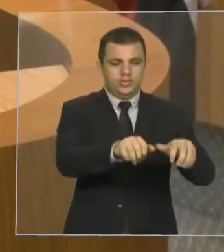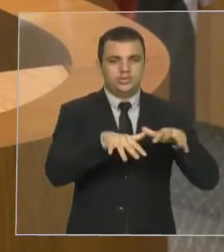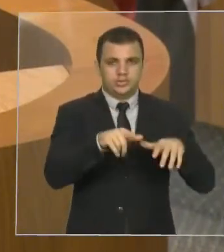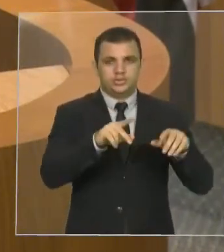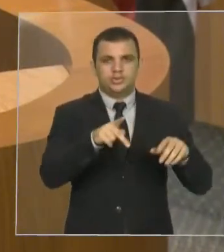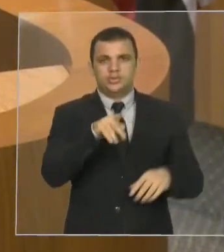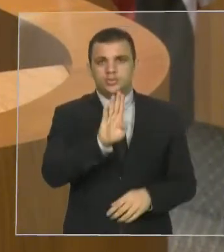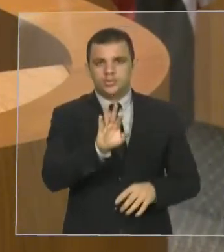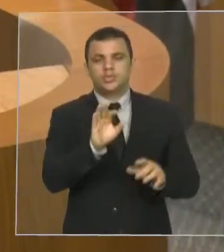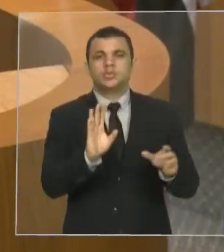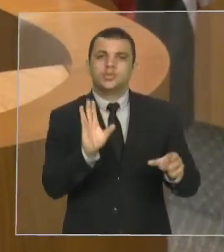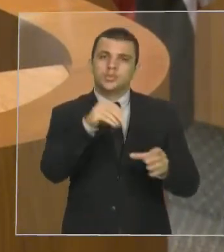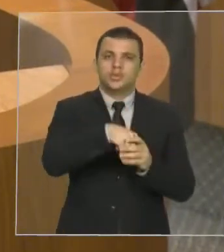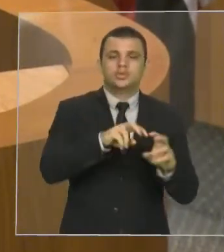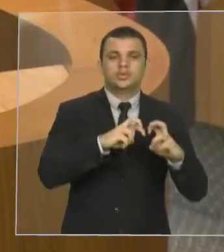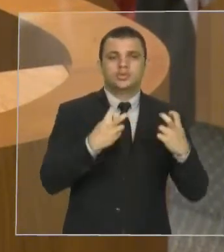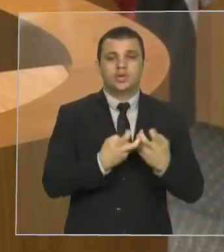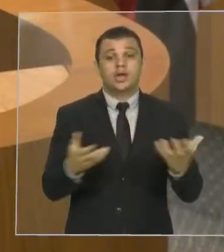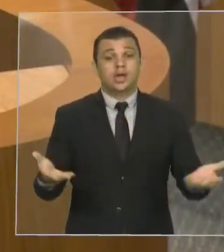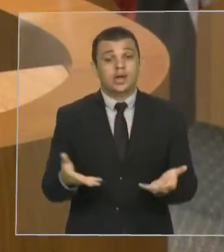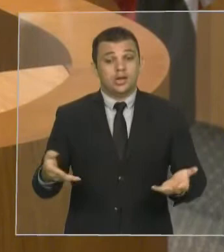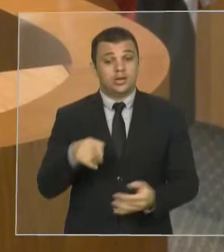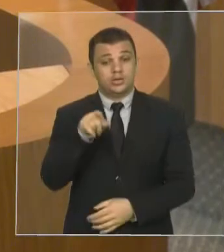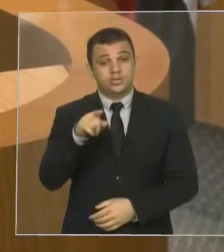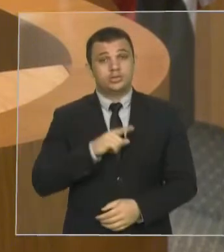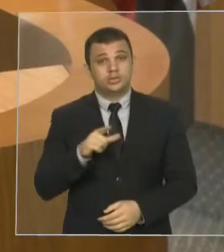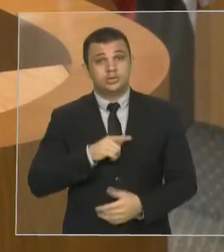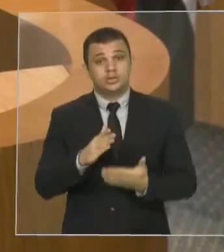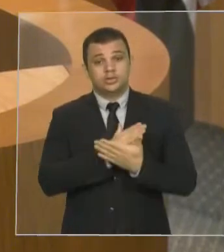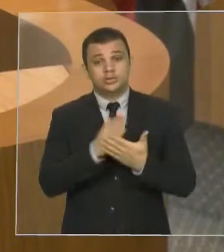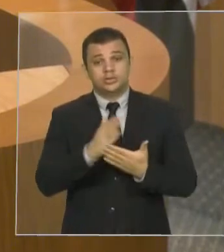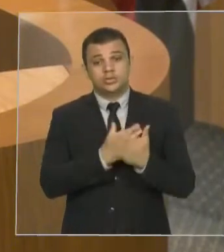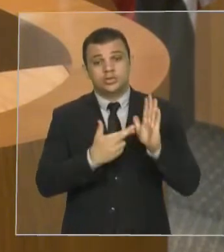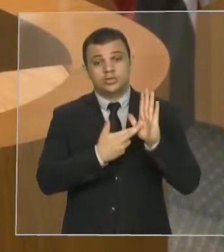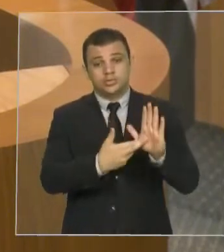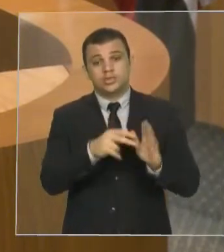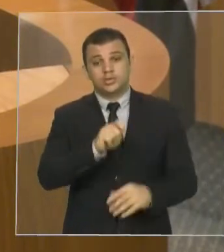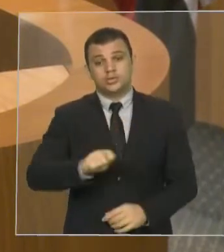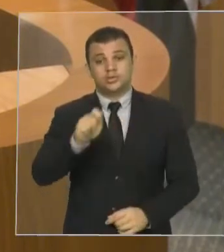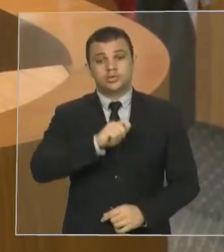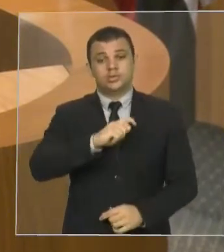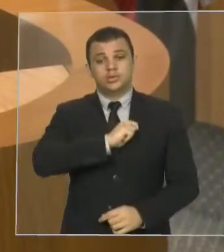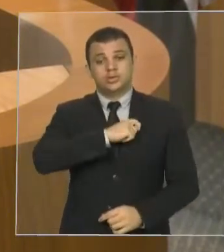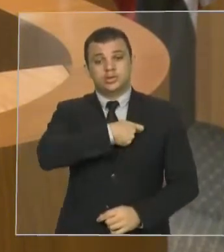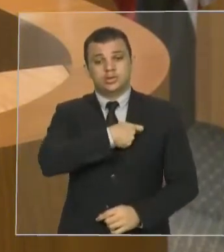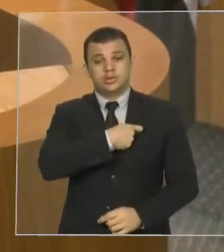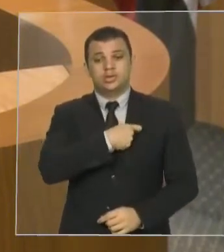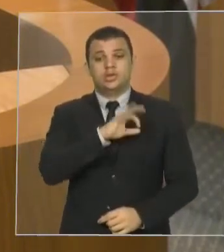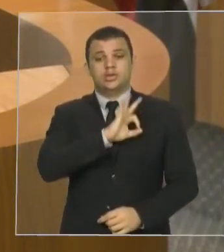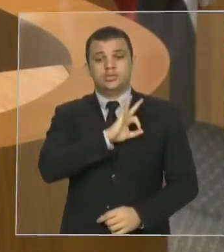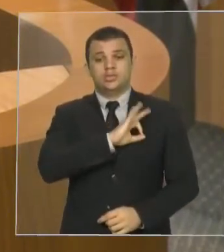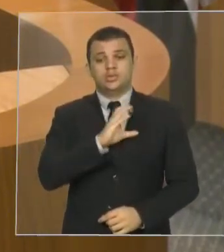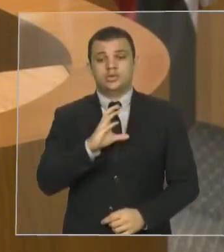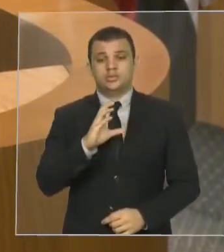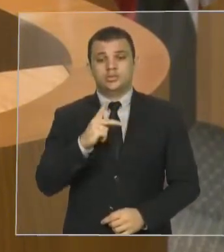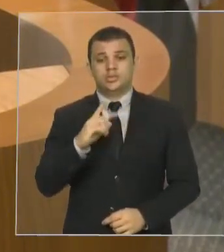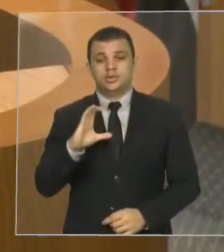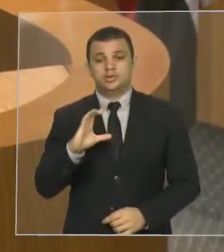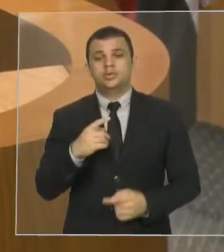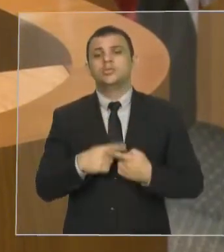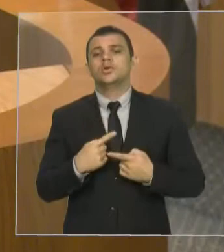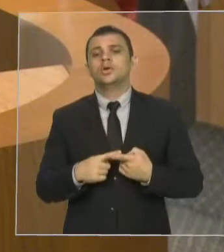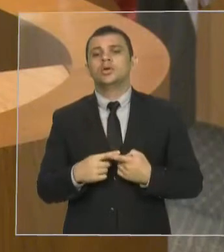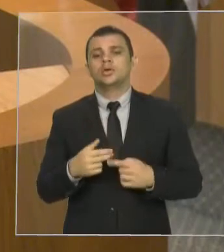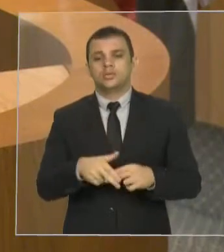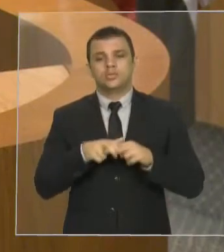aqui no plenário representante da Associação dos Delegados de Polícia Civil. Sabe por quê? Porque um dos motivos que ele está aqui é para